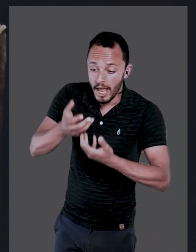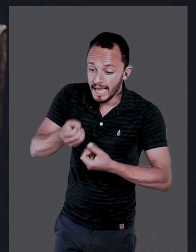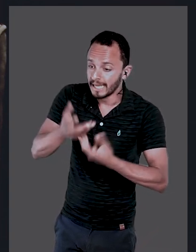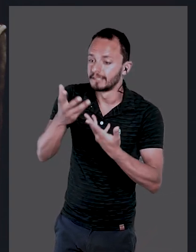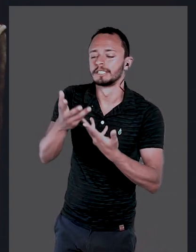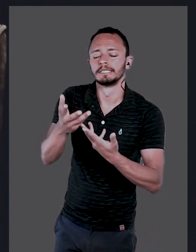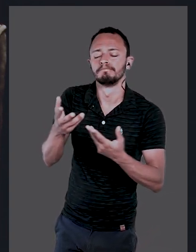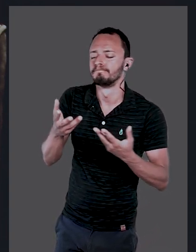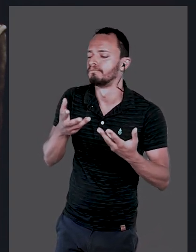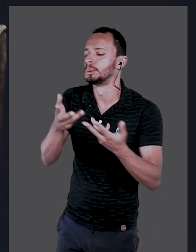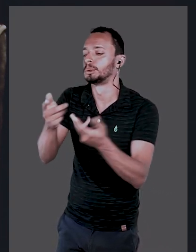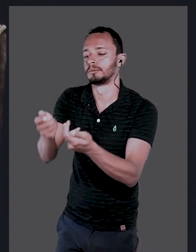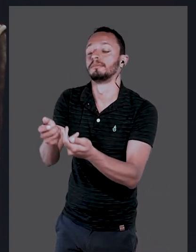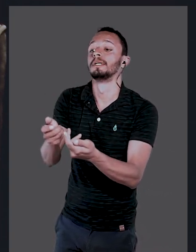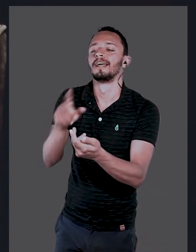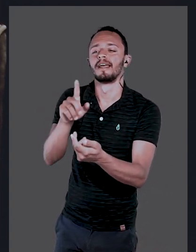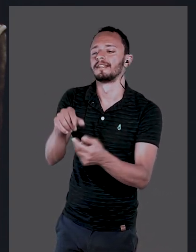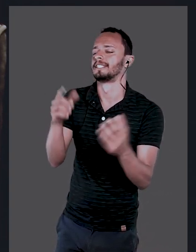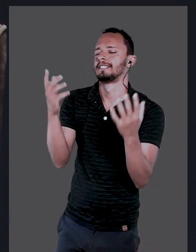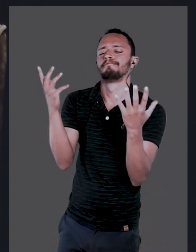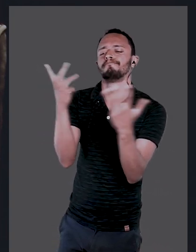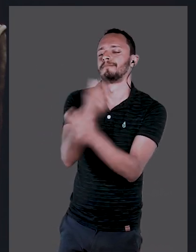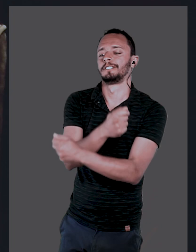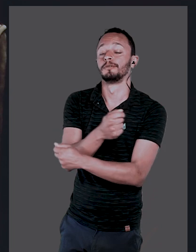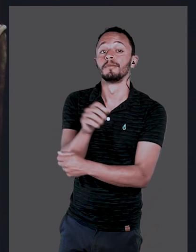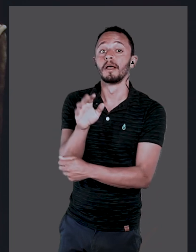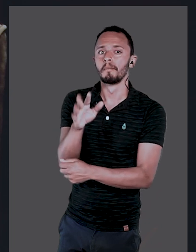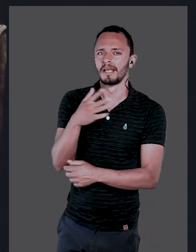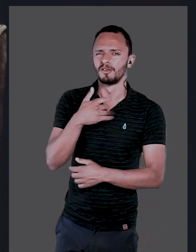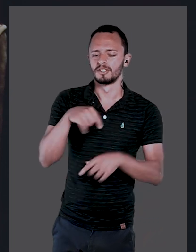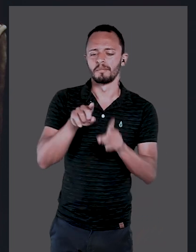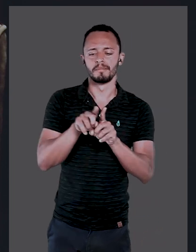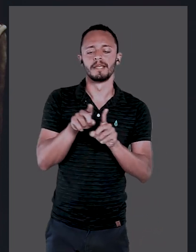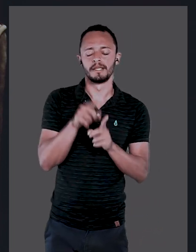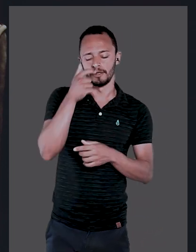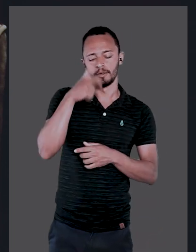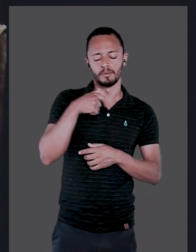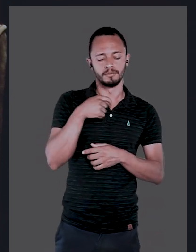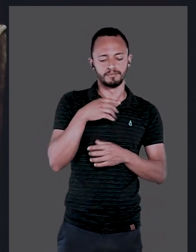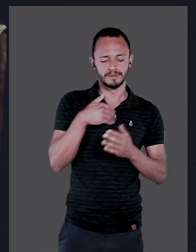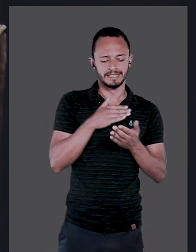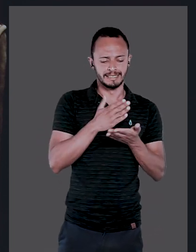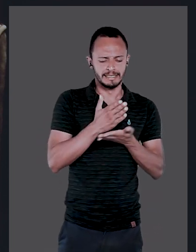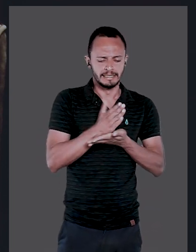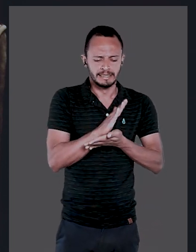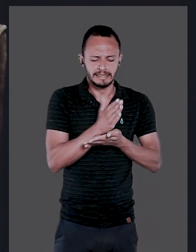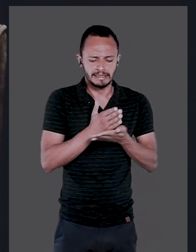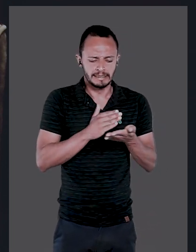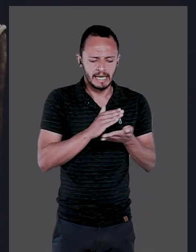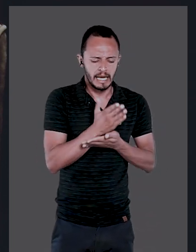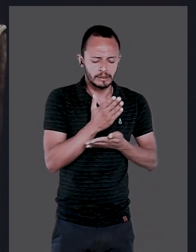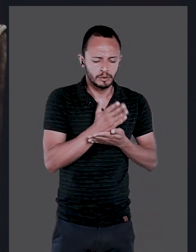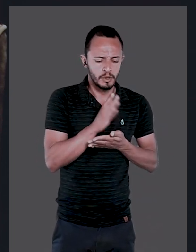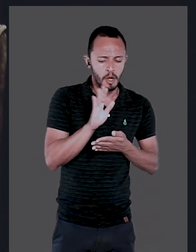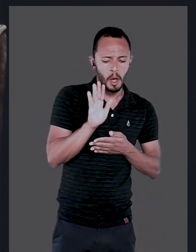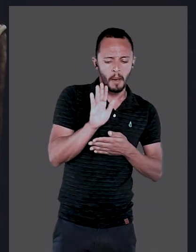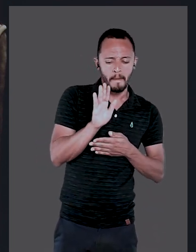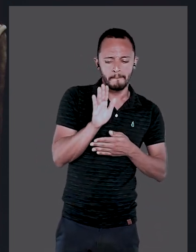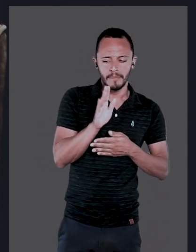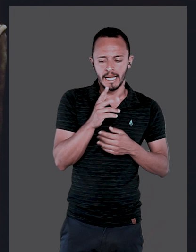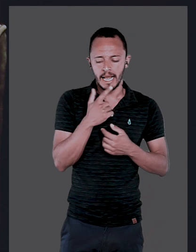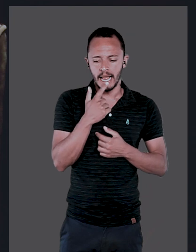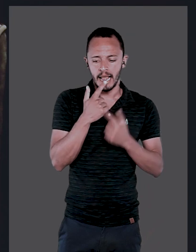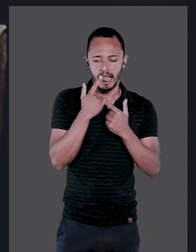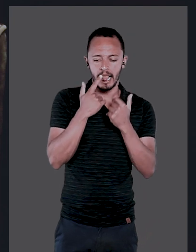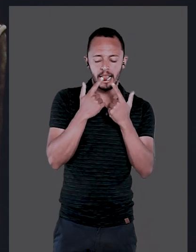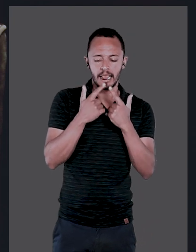aquela poeticidade, ia ser uma maravilha. E eu acho que eu sou um pouco assim, eu sou um pouco chato, mas eu depois deito assim uma